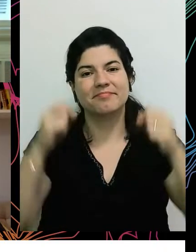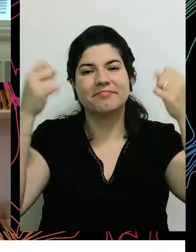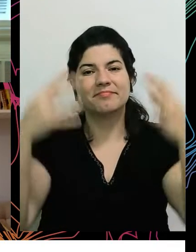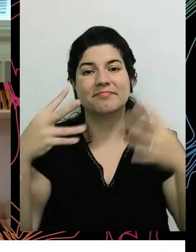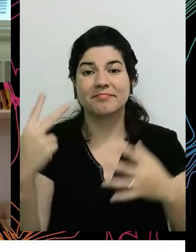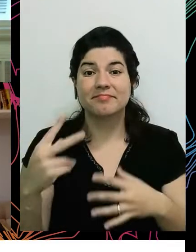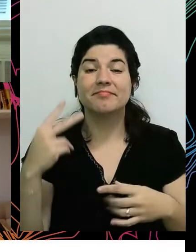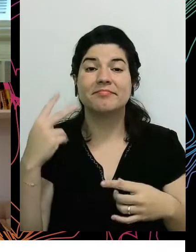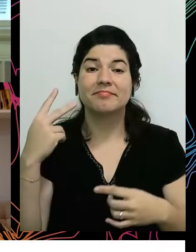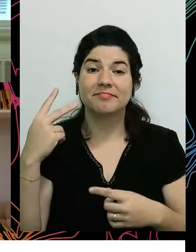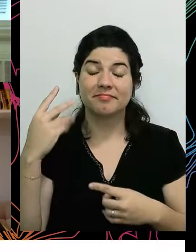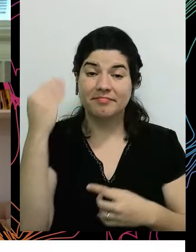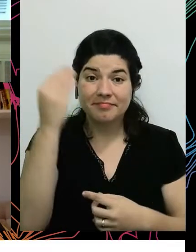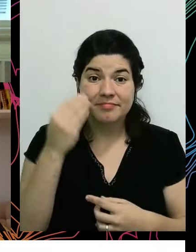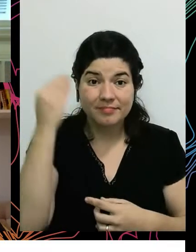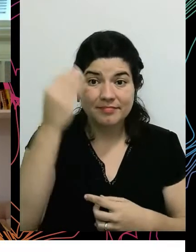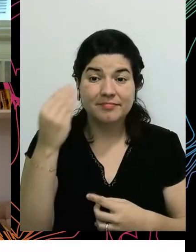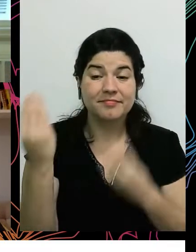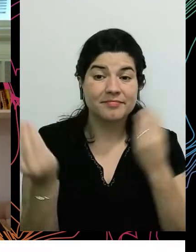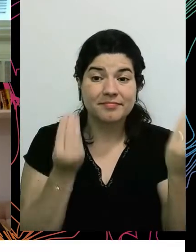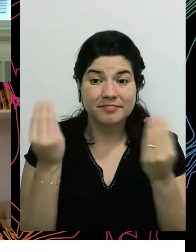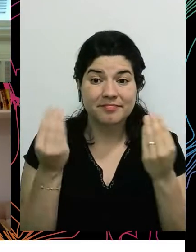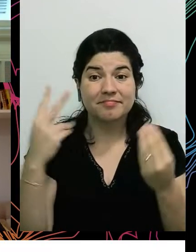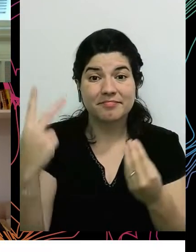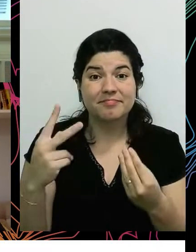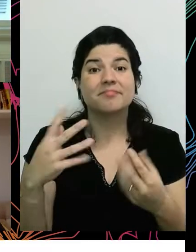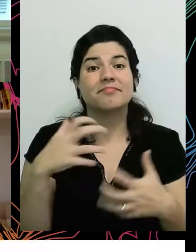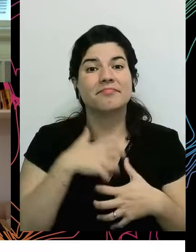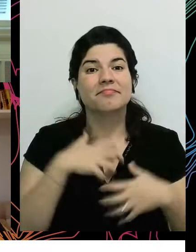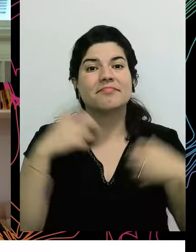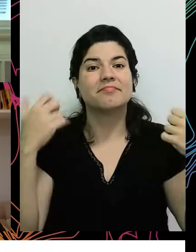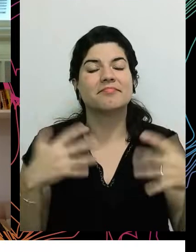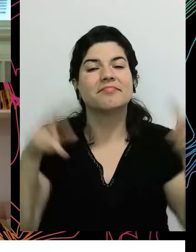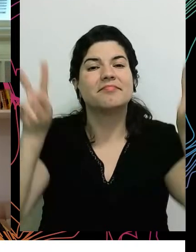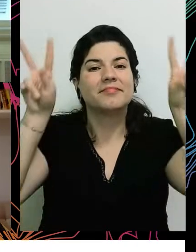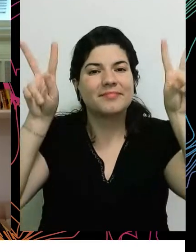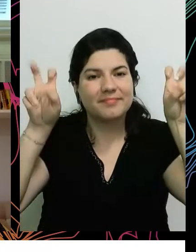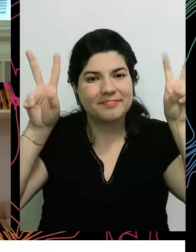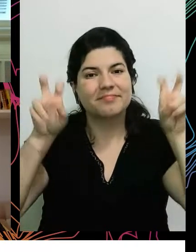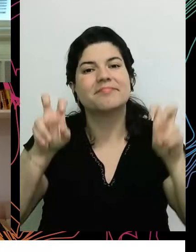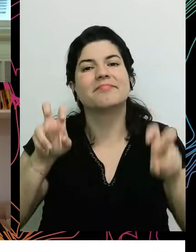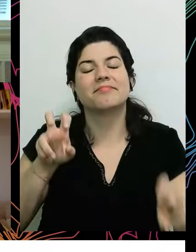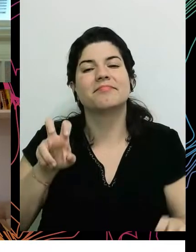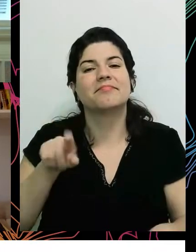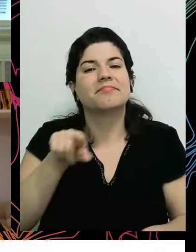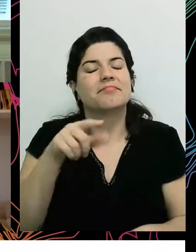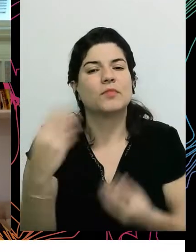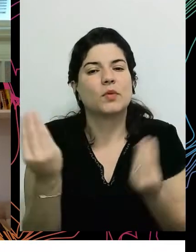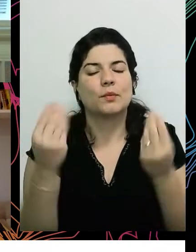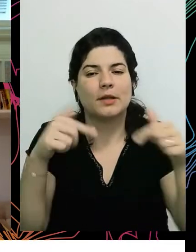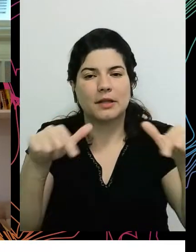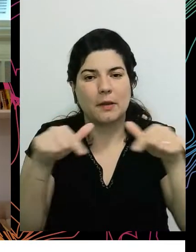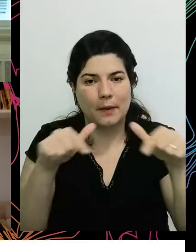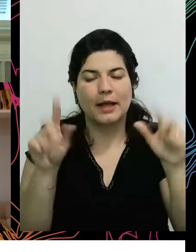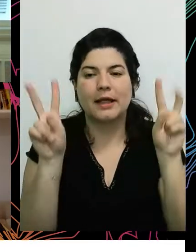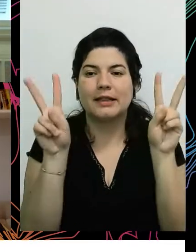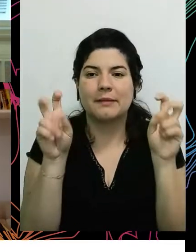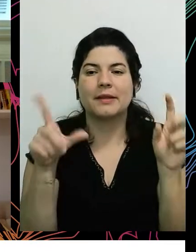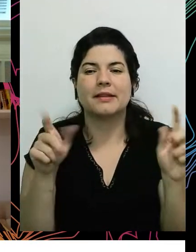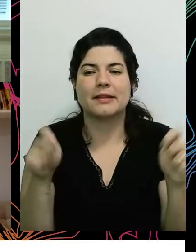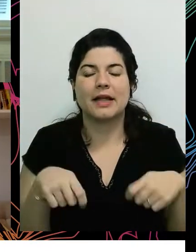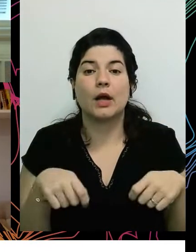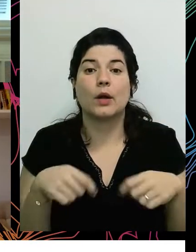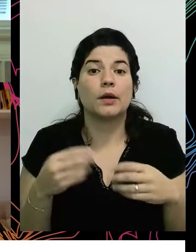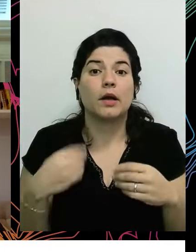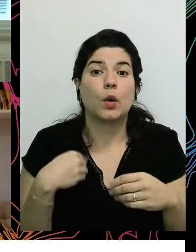pouco as percepções, né, suas percepções sobre esse tema no IBP, como vocês têm trabalhado nessa temática, quais são os